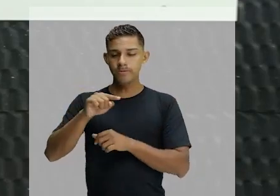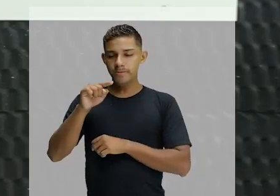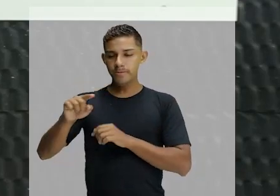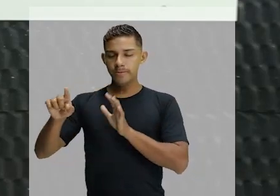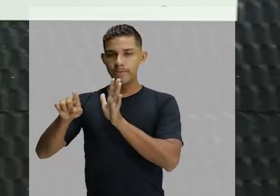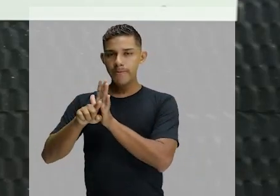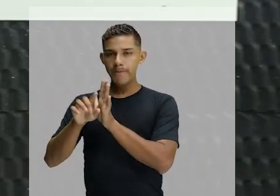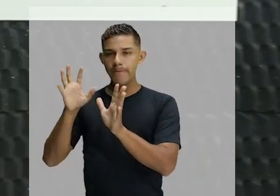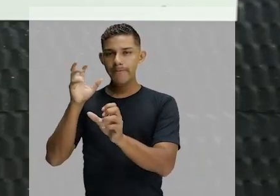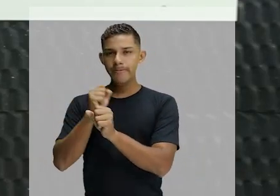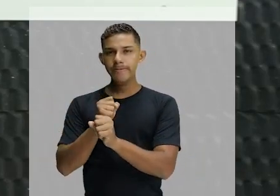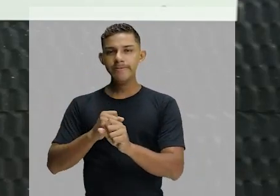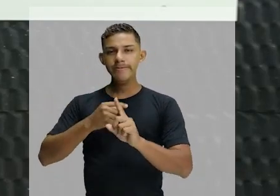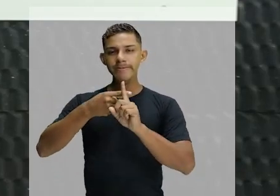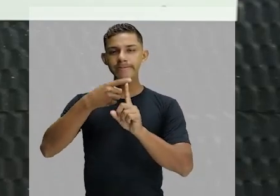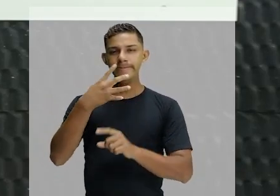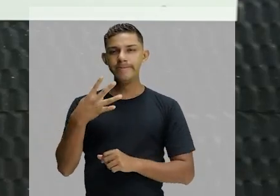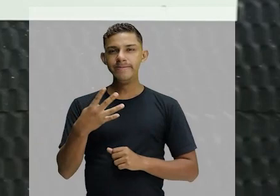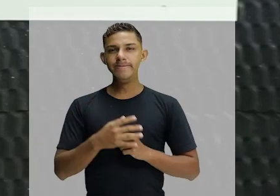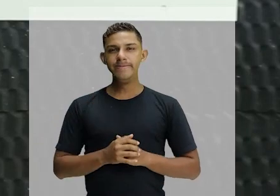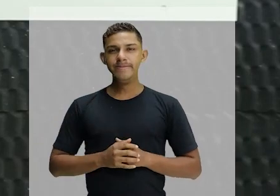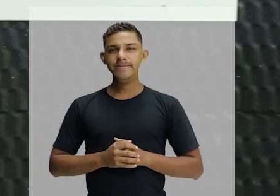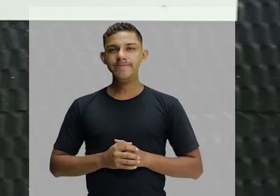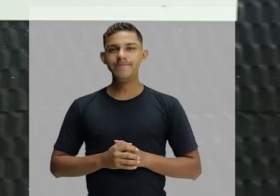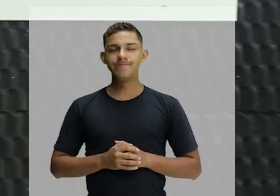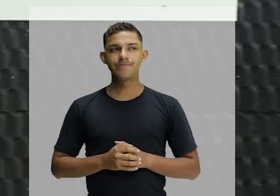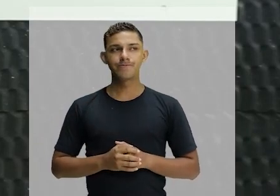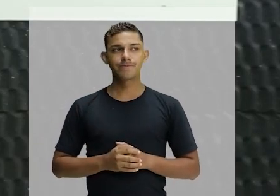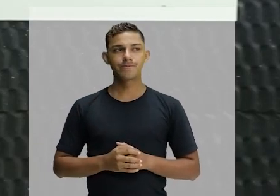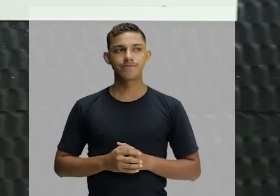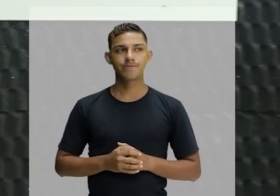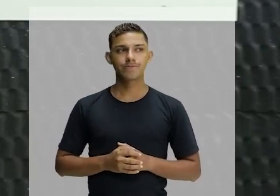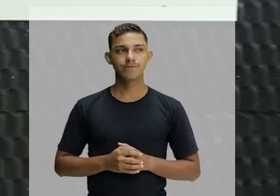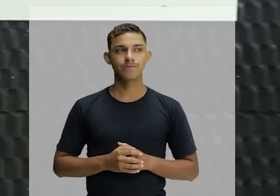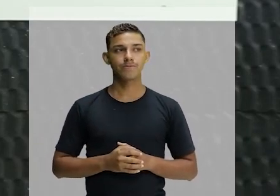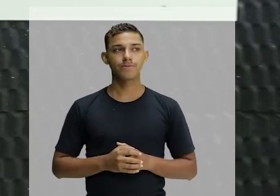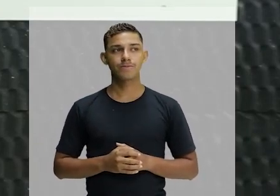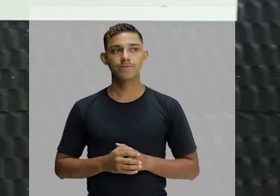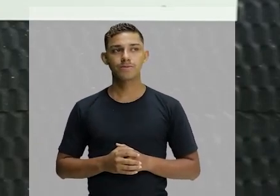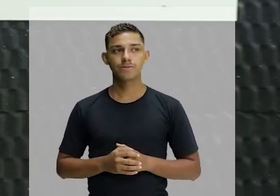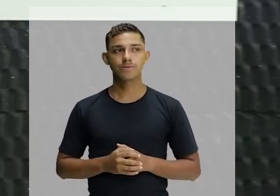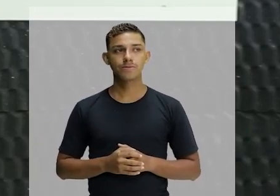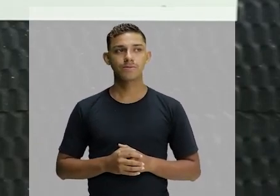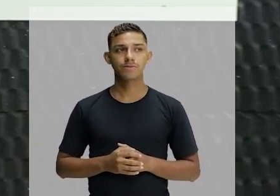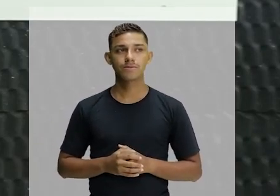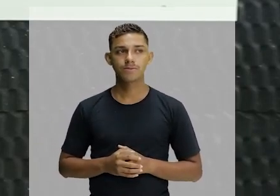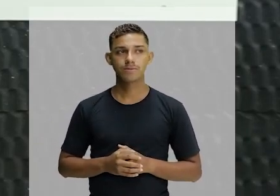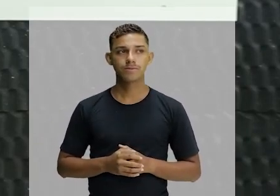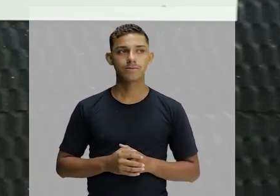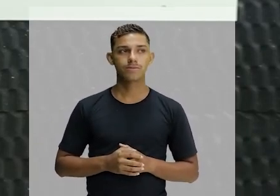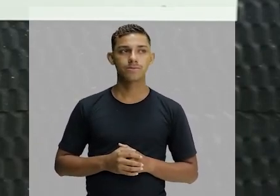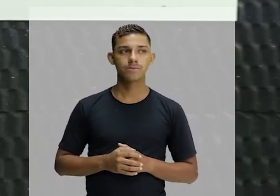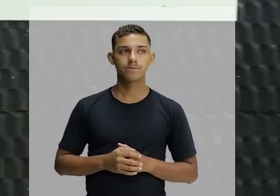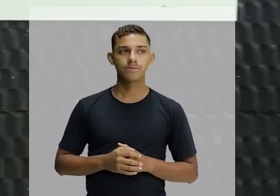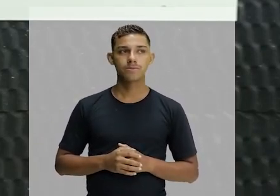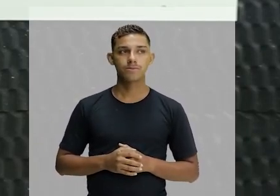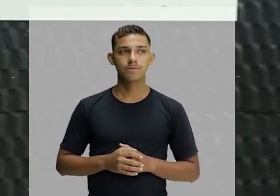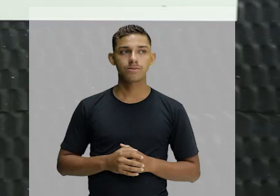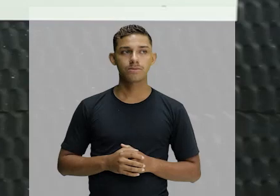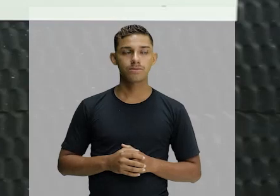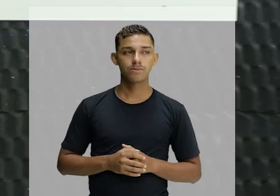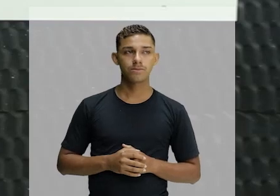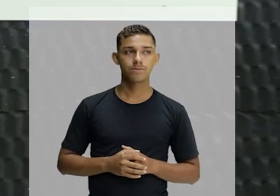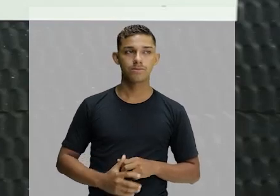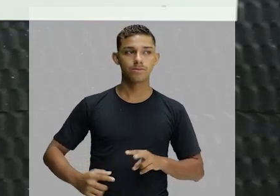quadrado, igual a raiz quadrada de 7, né? Isso aqui elevado ao